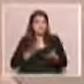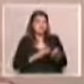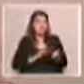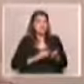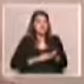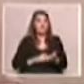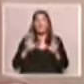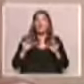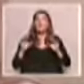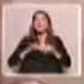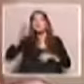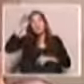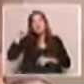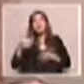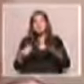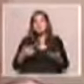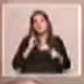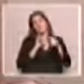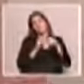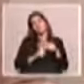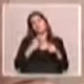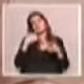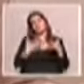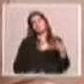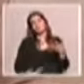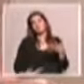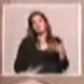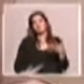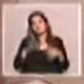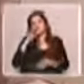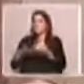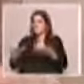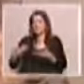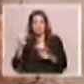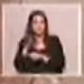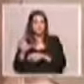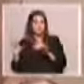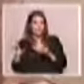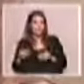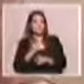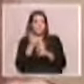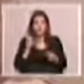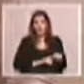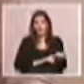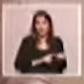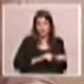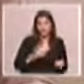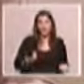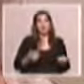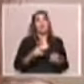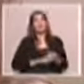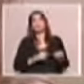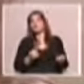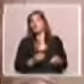própria gordura do leite tem muitas vantagens, exatamente, comparativamente a outras gorduras. A própria questão do colesterol, a quantidade de colesterol que